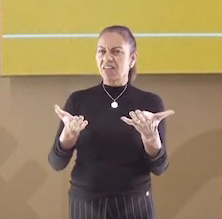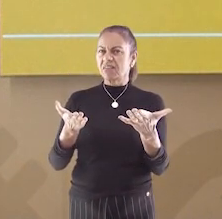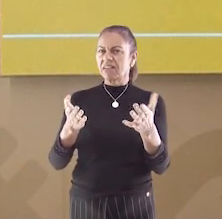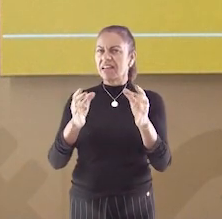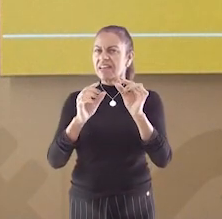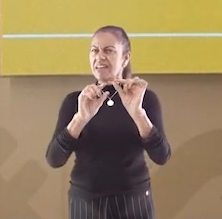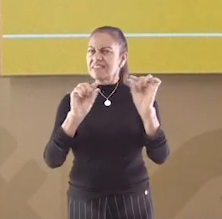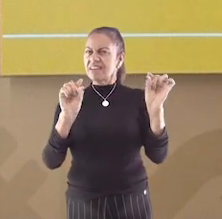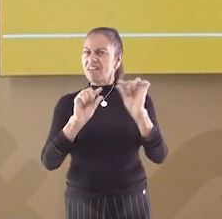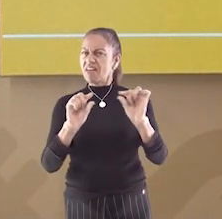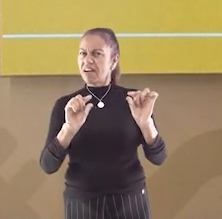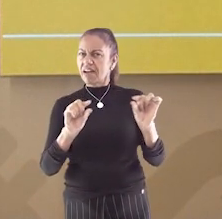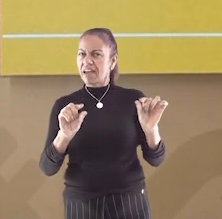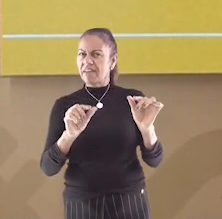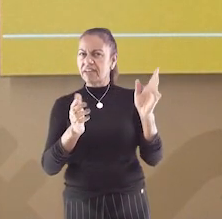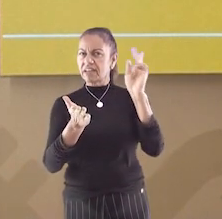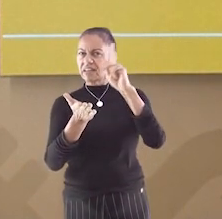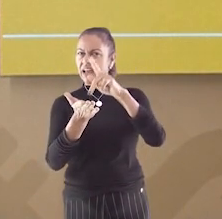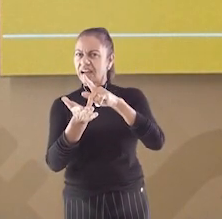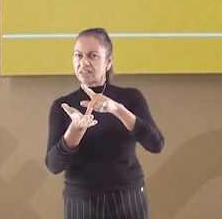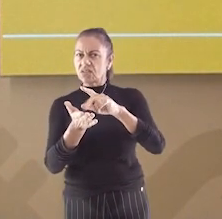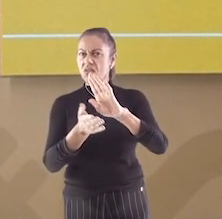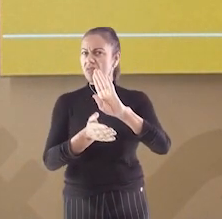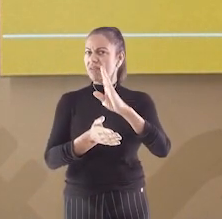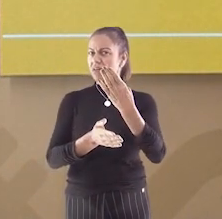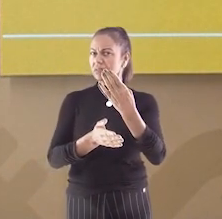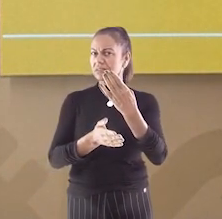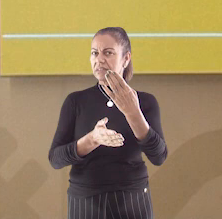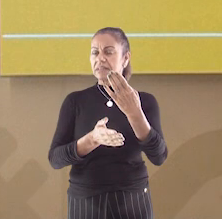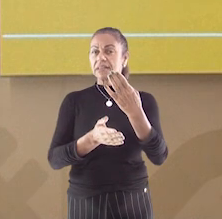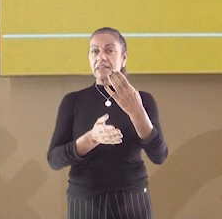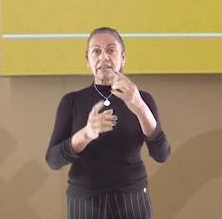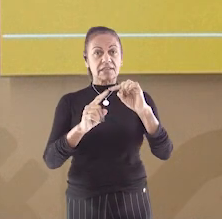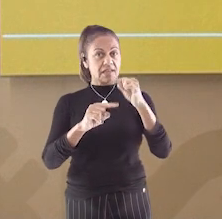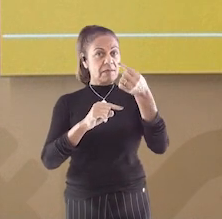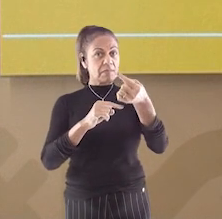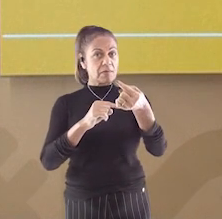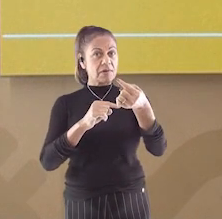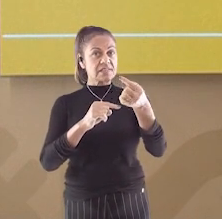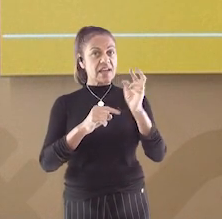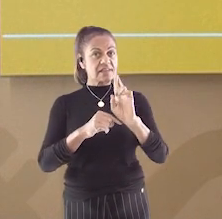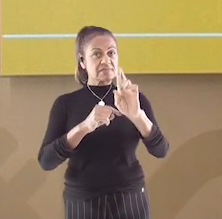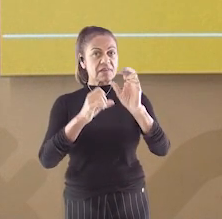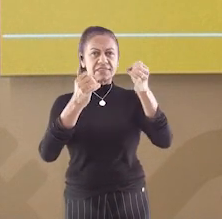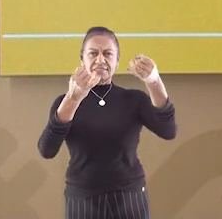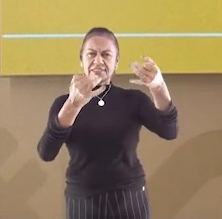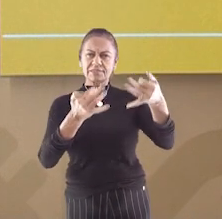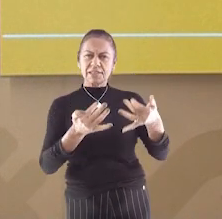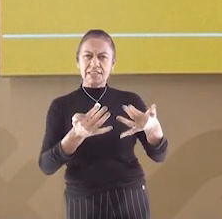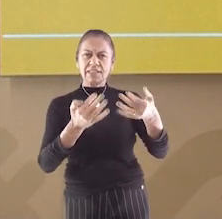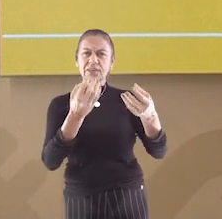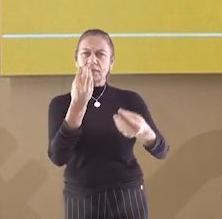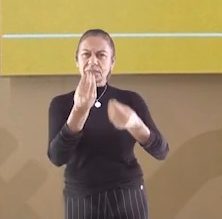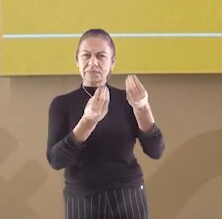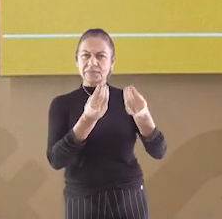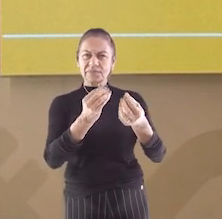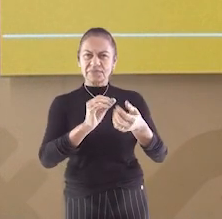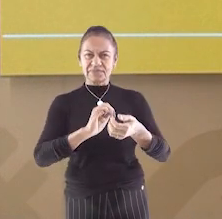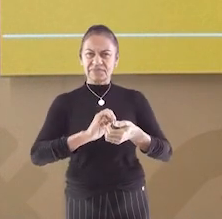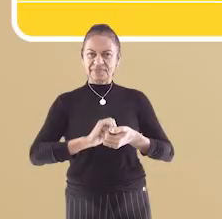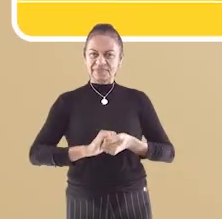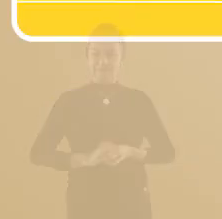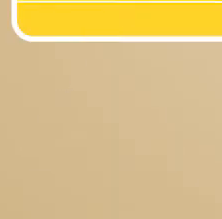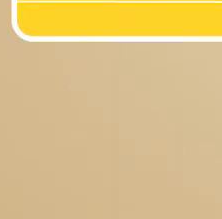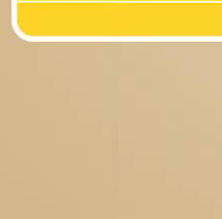nenhuma intimidade entre si. Essa afirmação, ela é verdadeira ou é falsa? Justifiquem suas